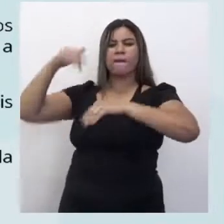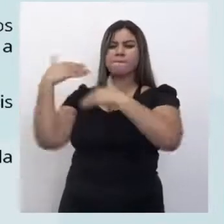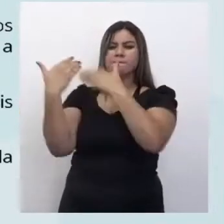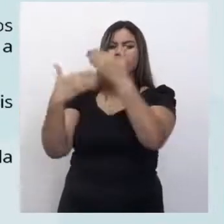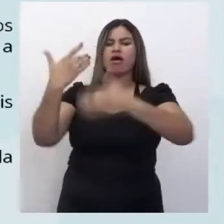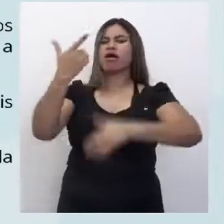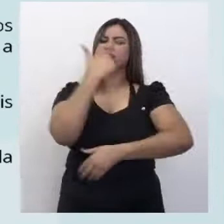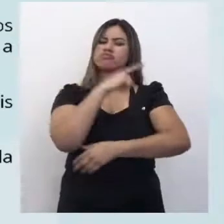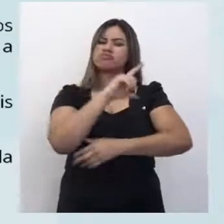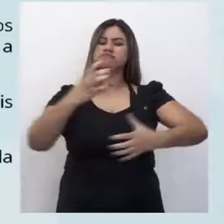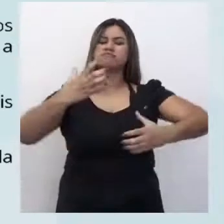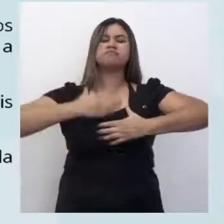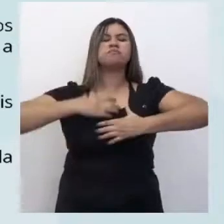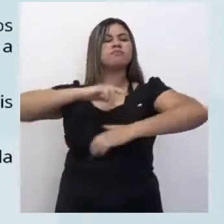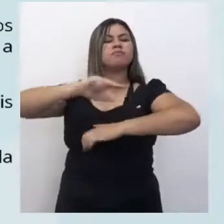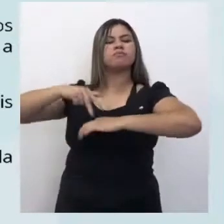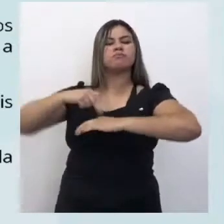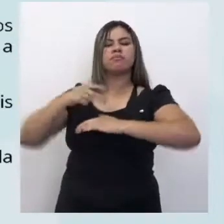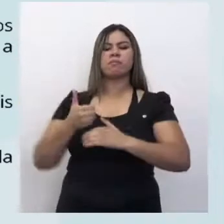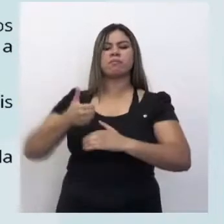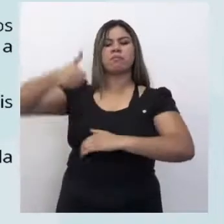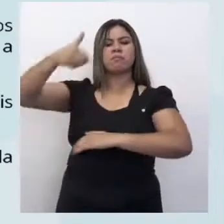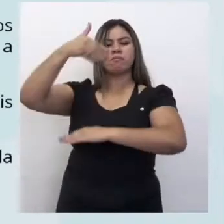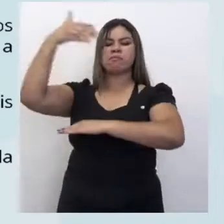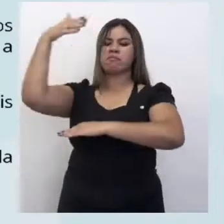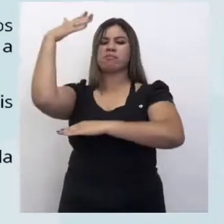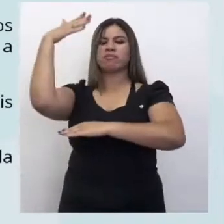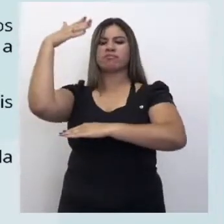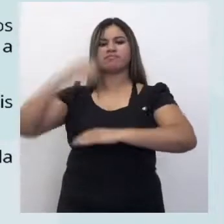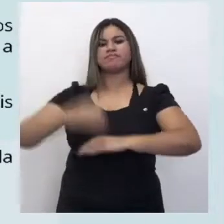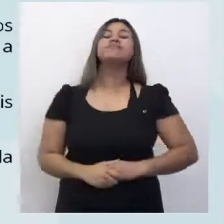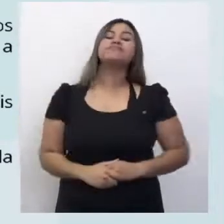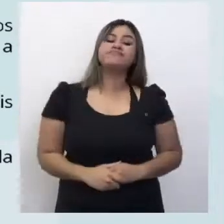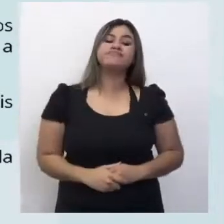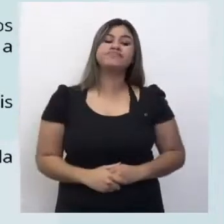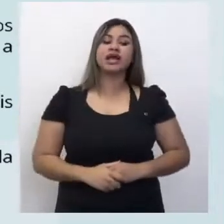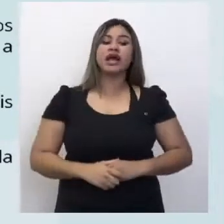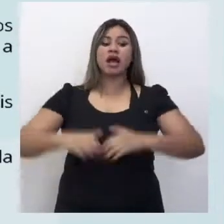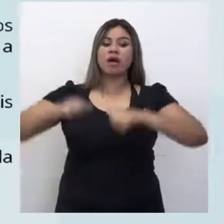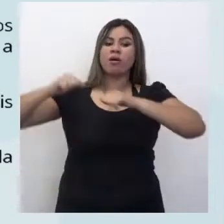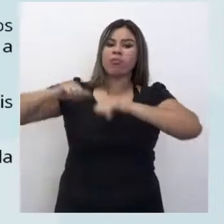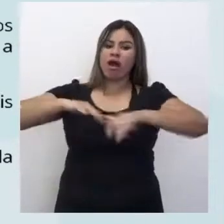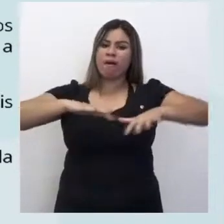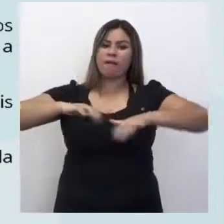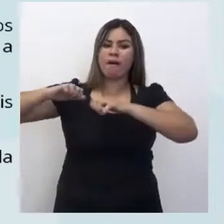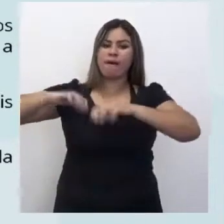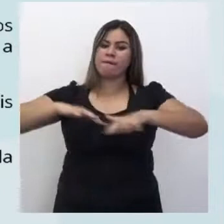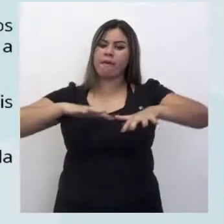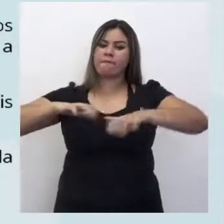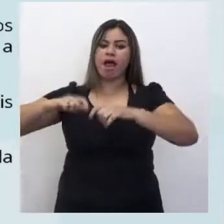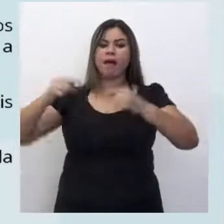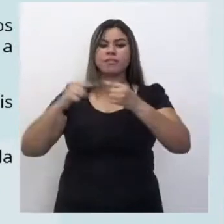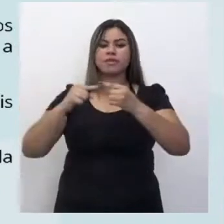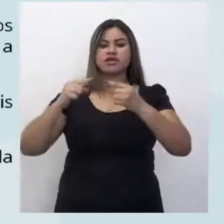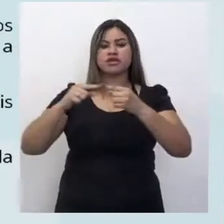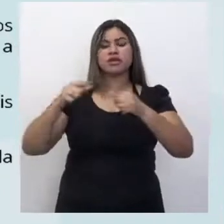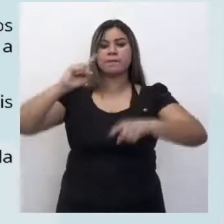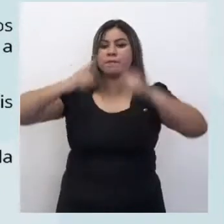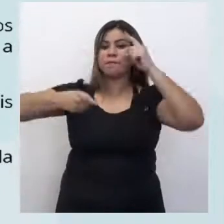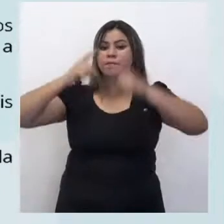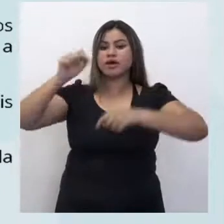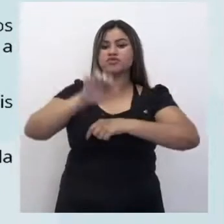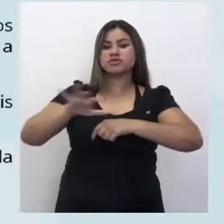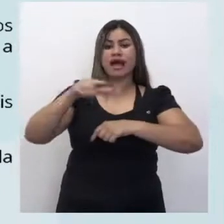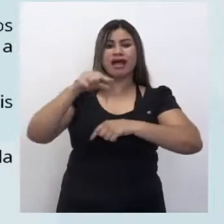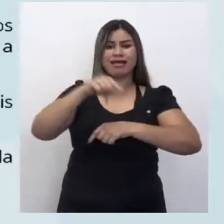né? Ao sentimento de nação aí. Os exércitos nacionais, submetidos ao poder do Estado, passaram a ser